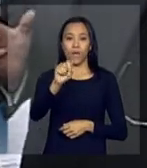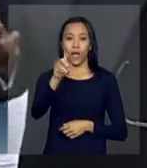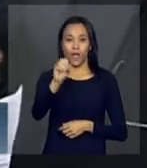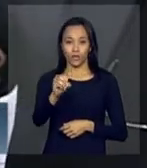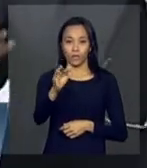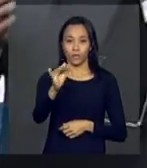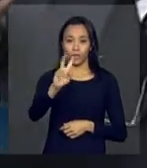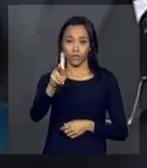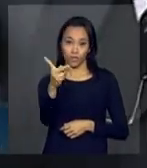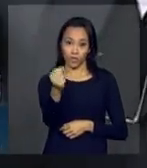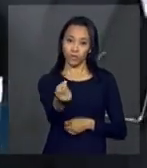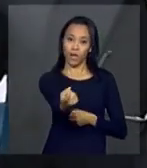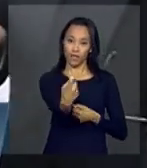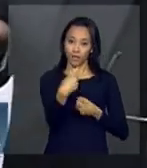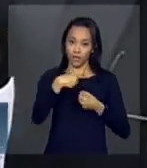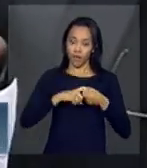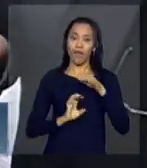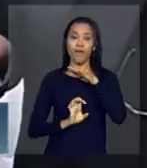Alegre.